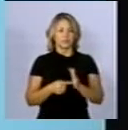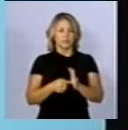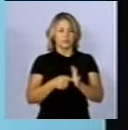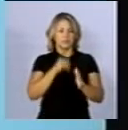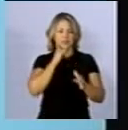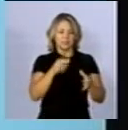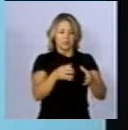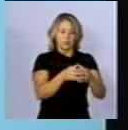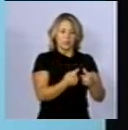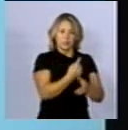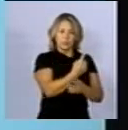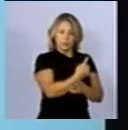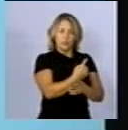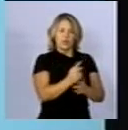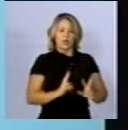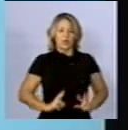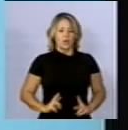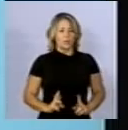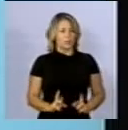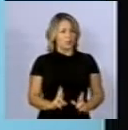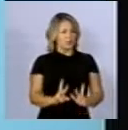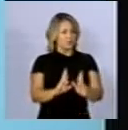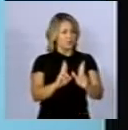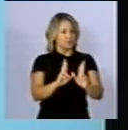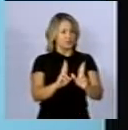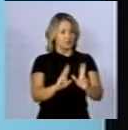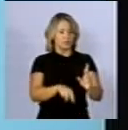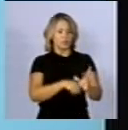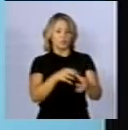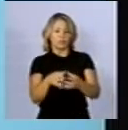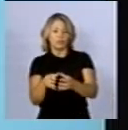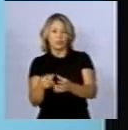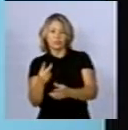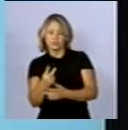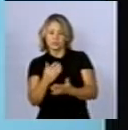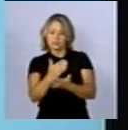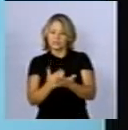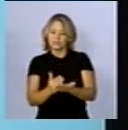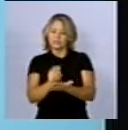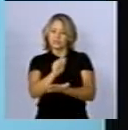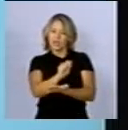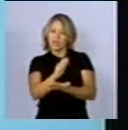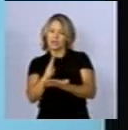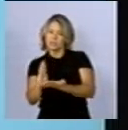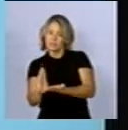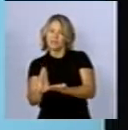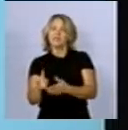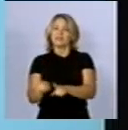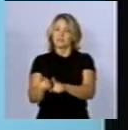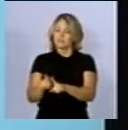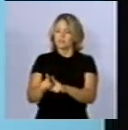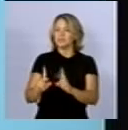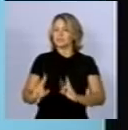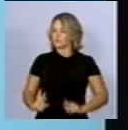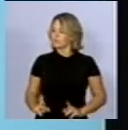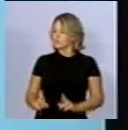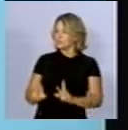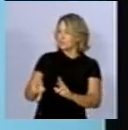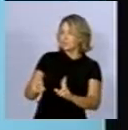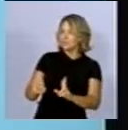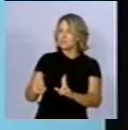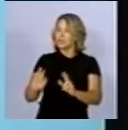grupo um são aqueles que são cancerígenos efetivamente. Grupo dois, dividido em 2A e 2B são os provavelmente cancerígenos